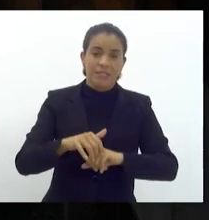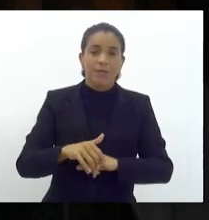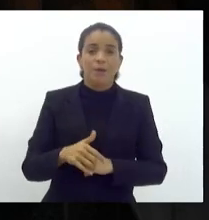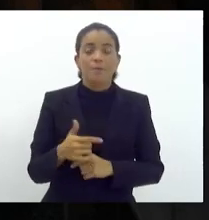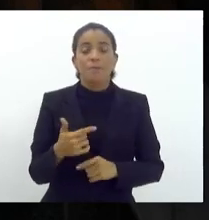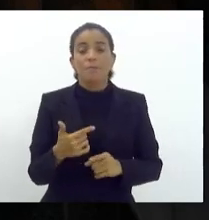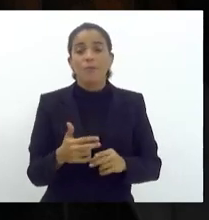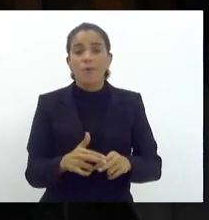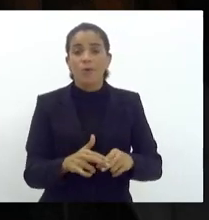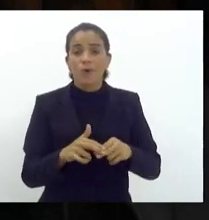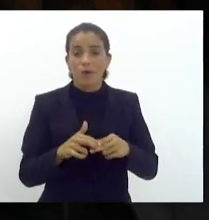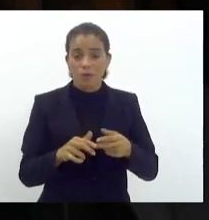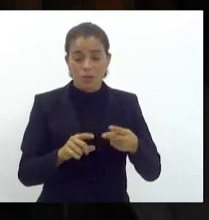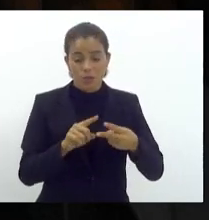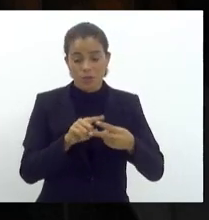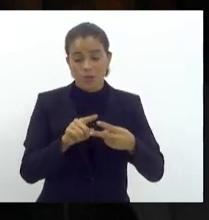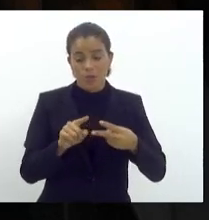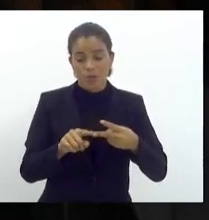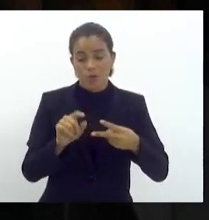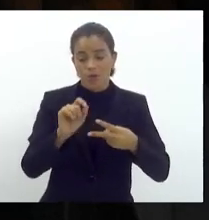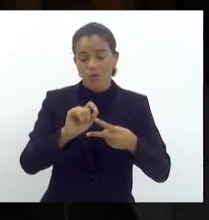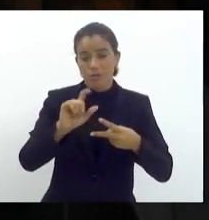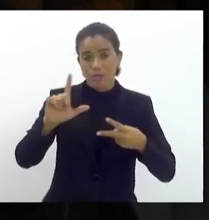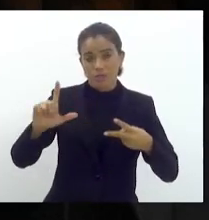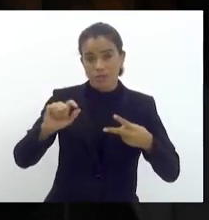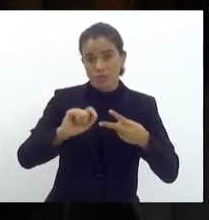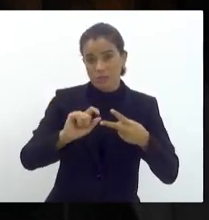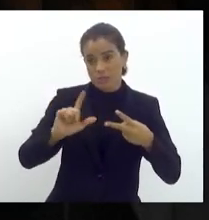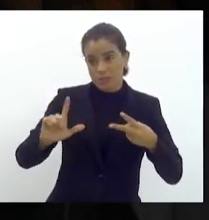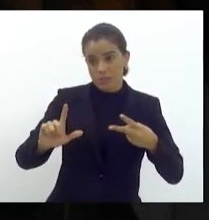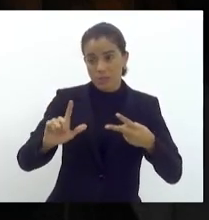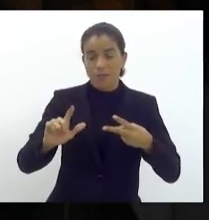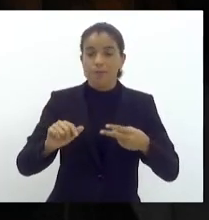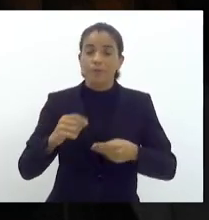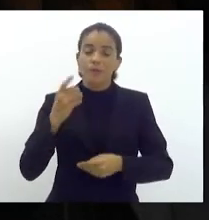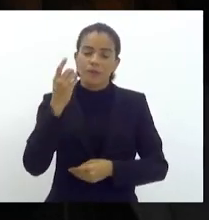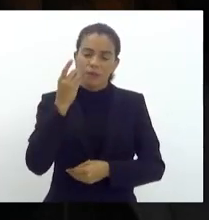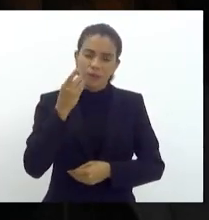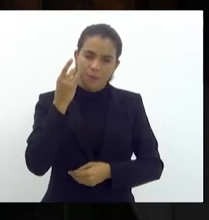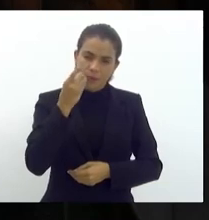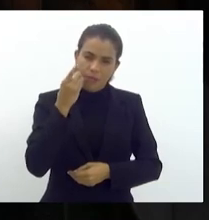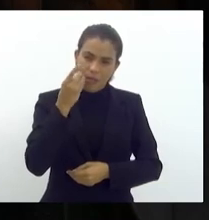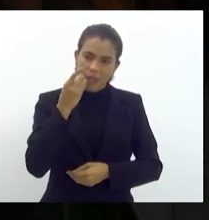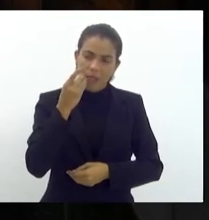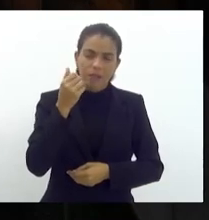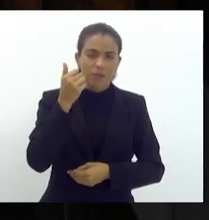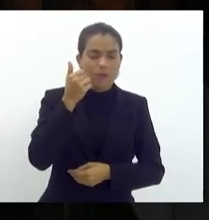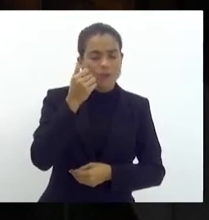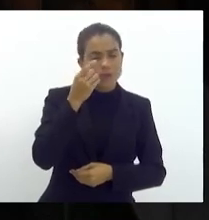por essas duas últimas destaques Deputado deputado